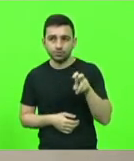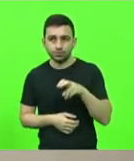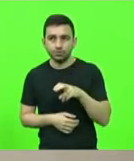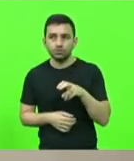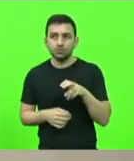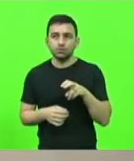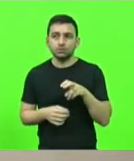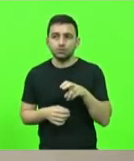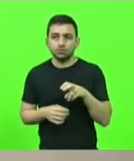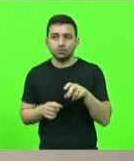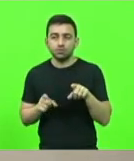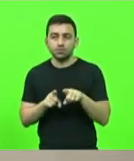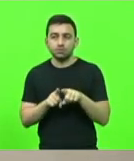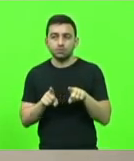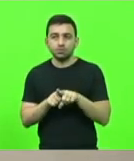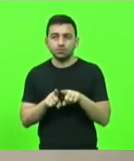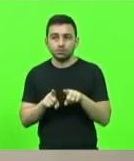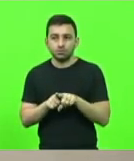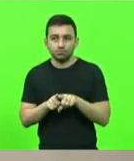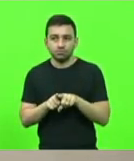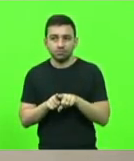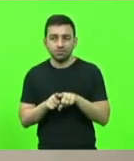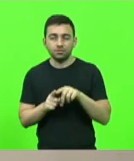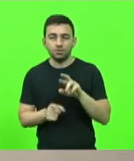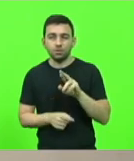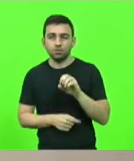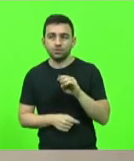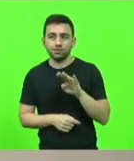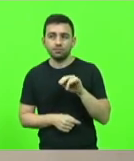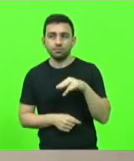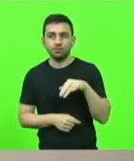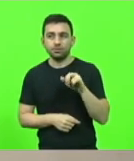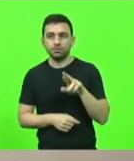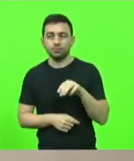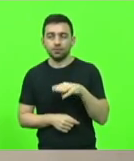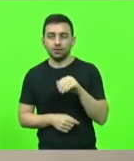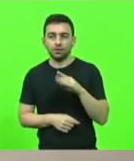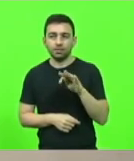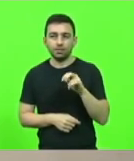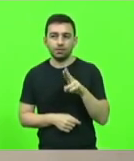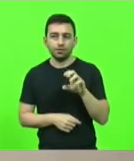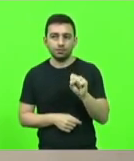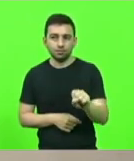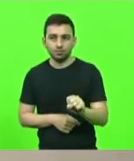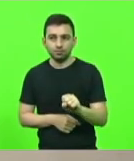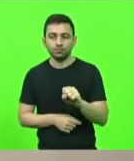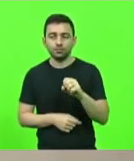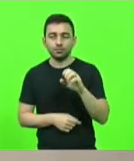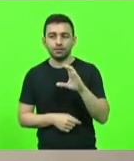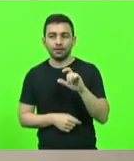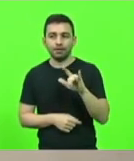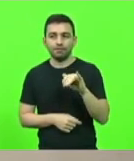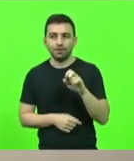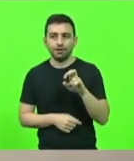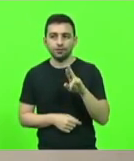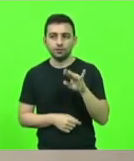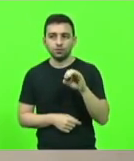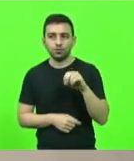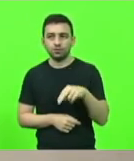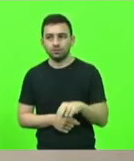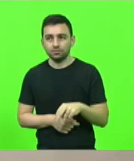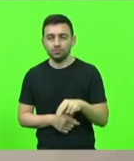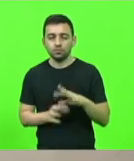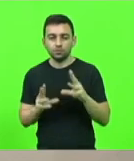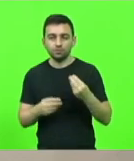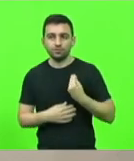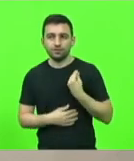Ademir vebber Vereador Rosenir Vereador Matheus e Vereador Cleverson Luiz obrigado pela